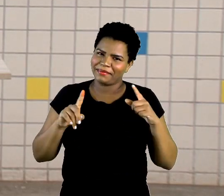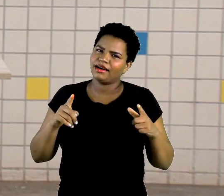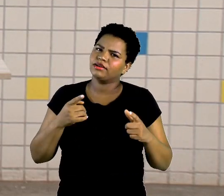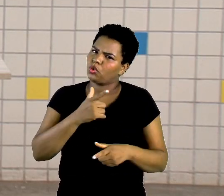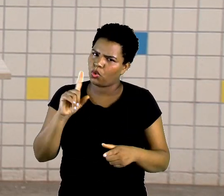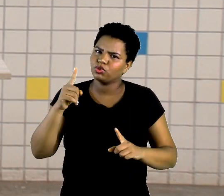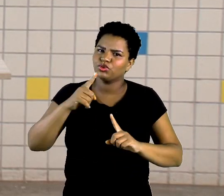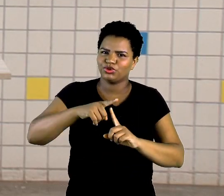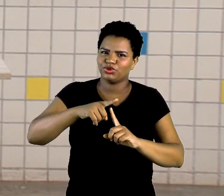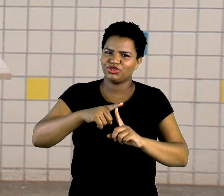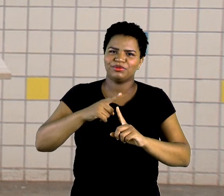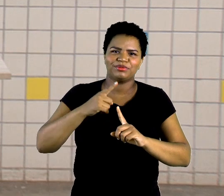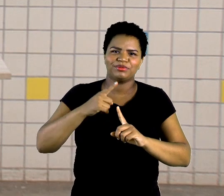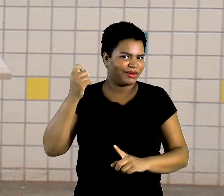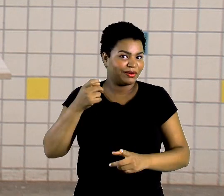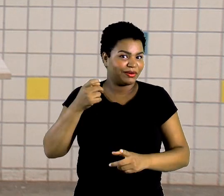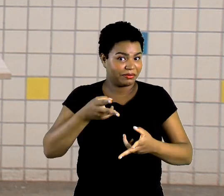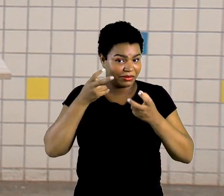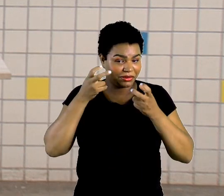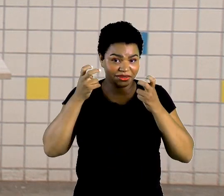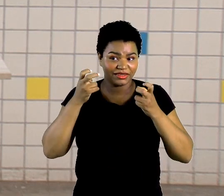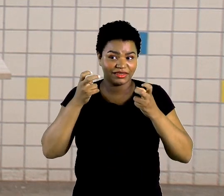de barulho. Observe.